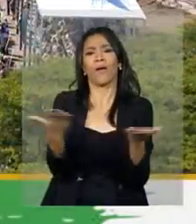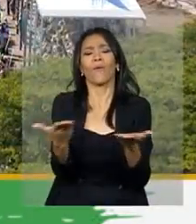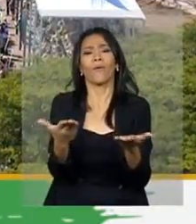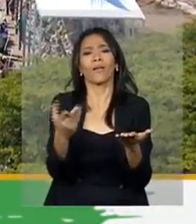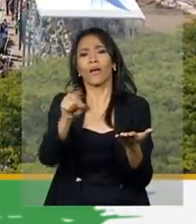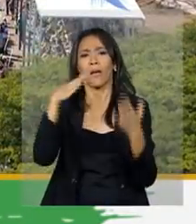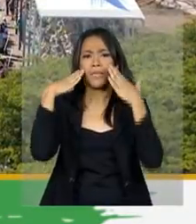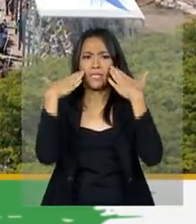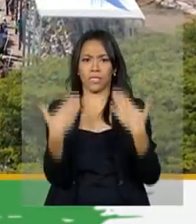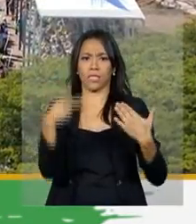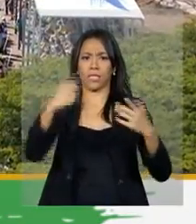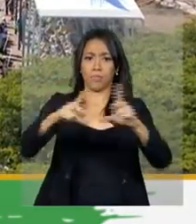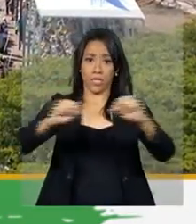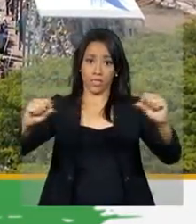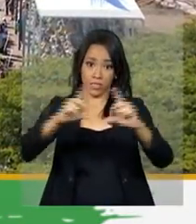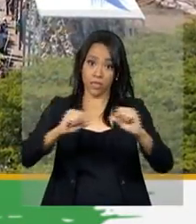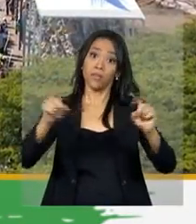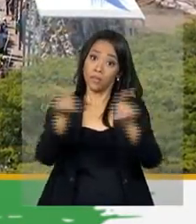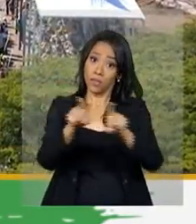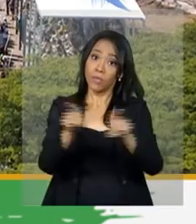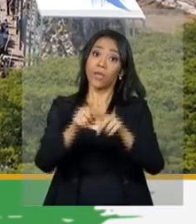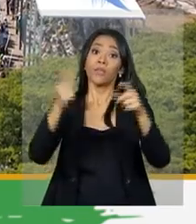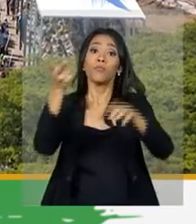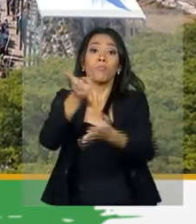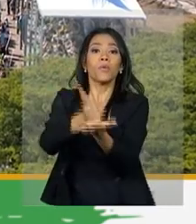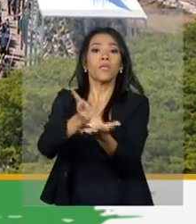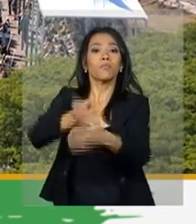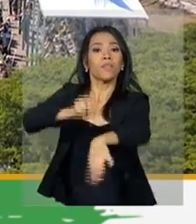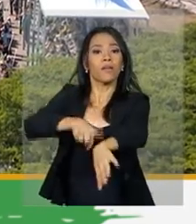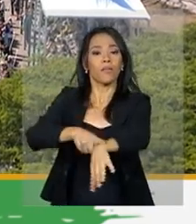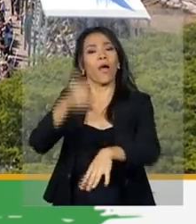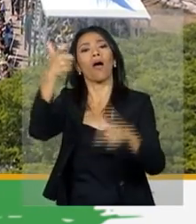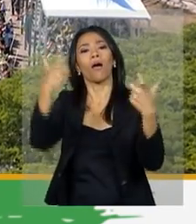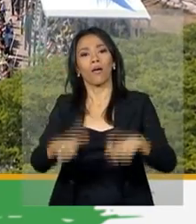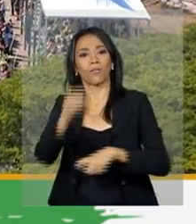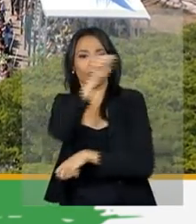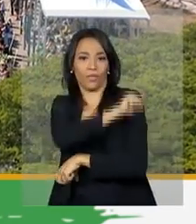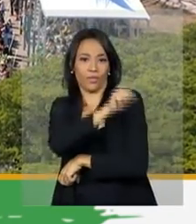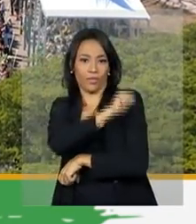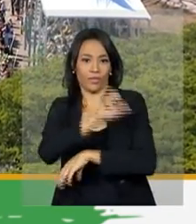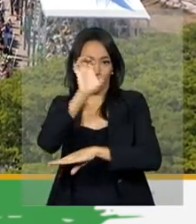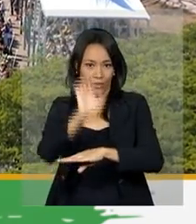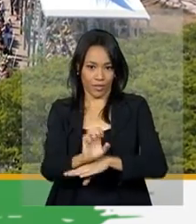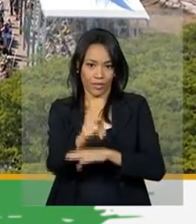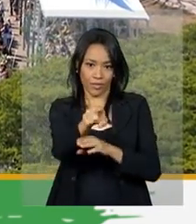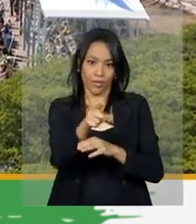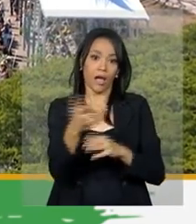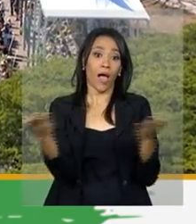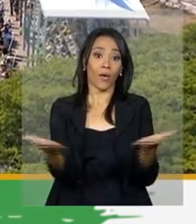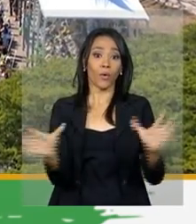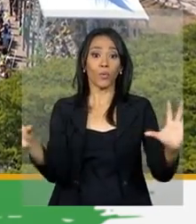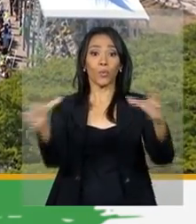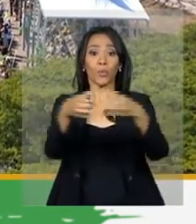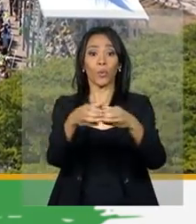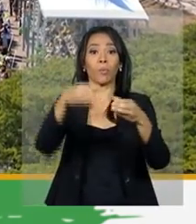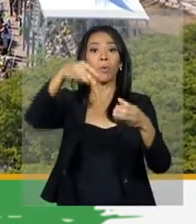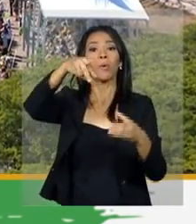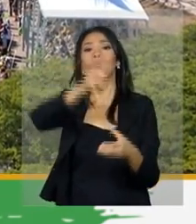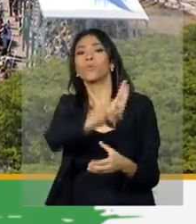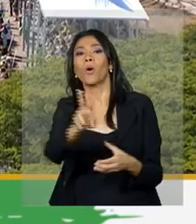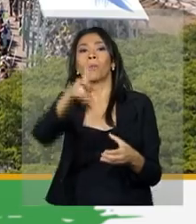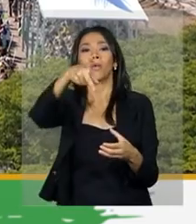em Brasília e também do Rio de Janeiro, com os pracinhas também desfilando, né, Coronel Demude? Associação de Ex-Combatentes,